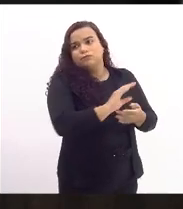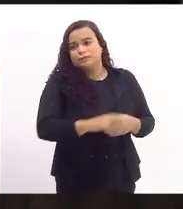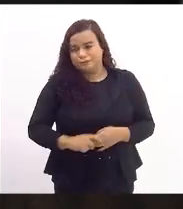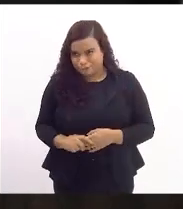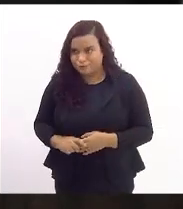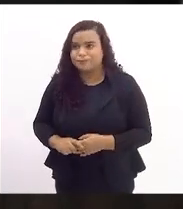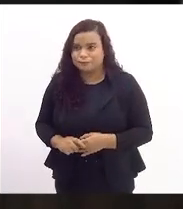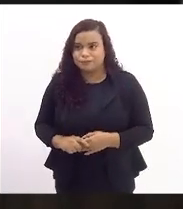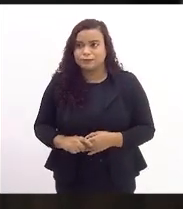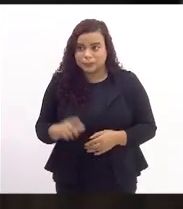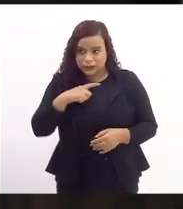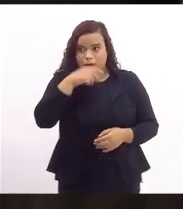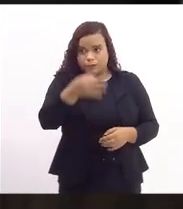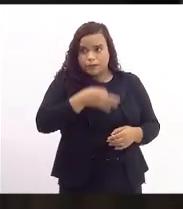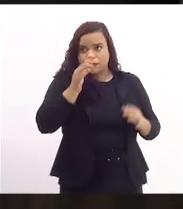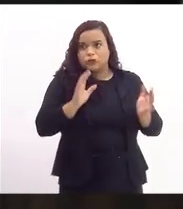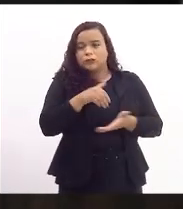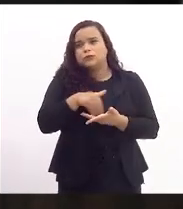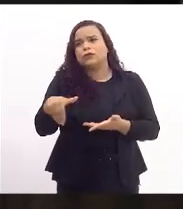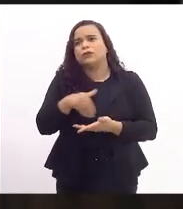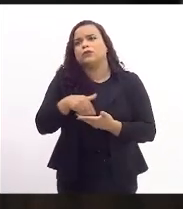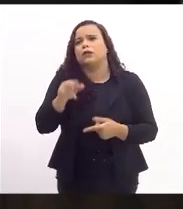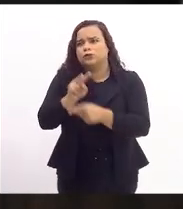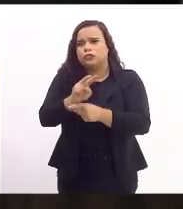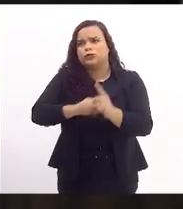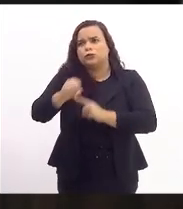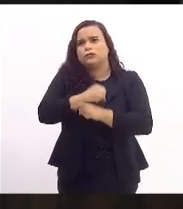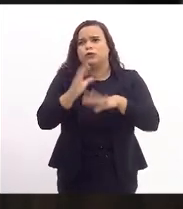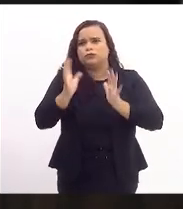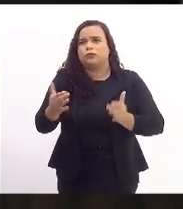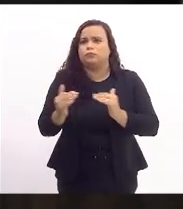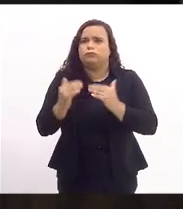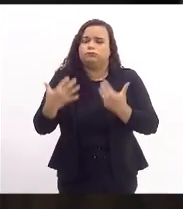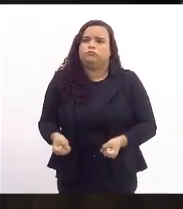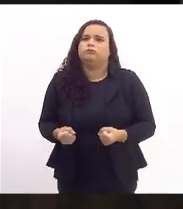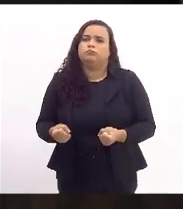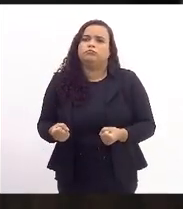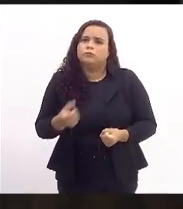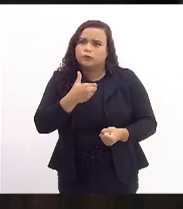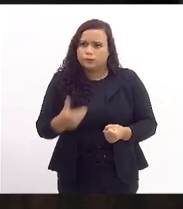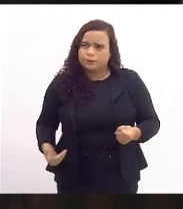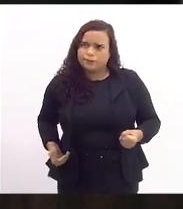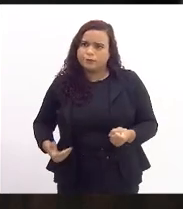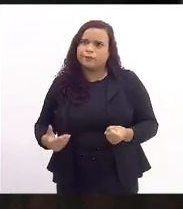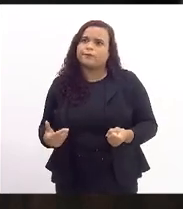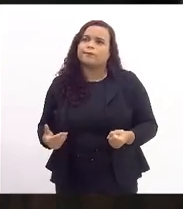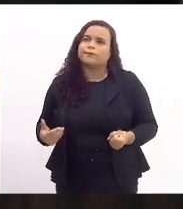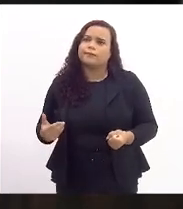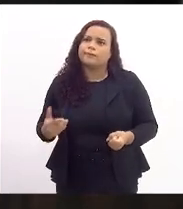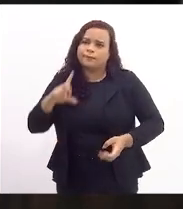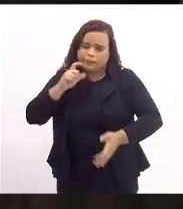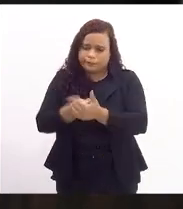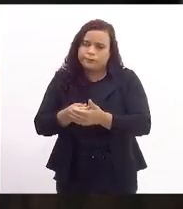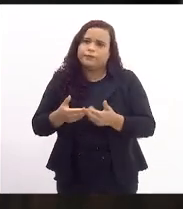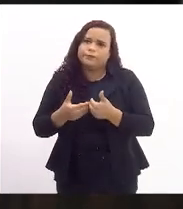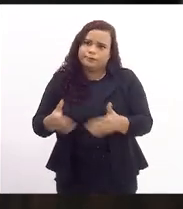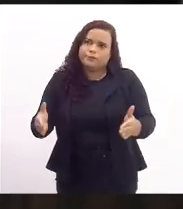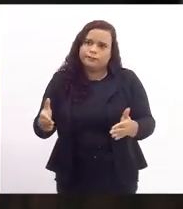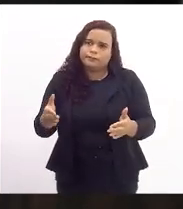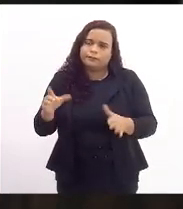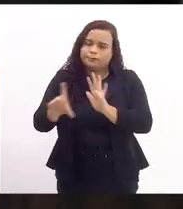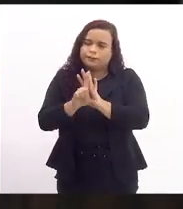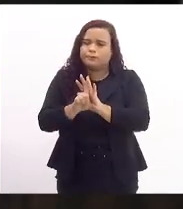que tem já um parecer da Secretaria de Assistência Social já favorável para que o governo possa sancionar a lei ou